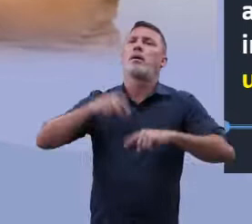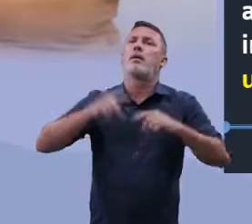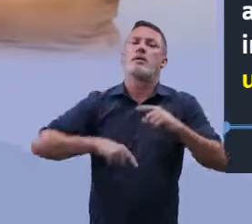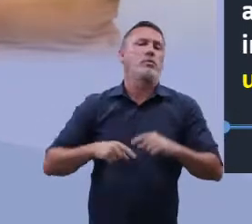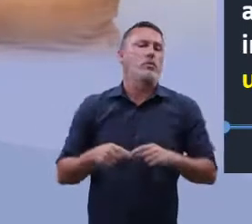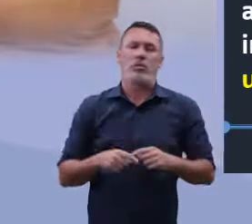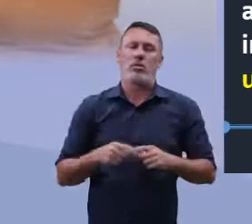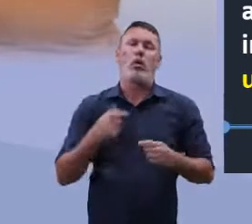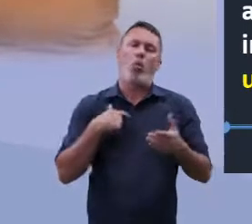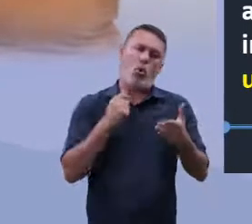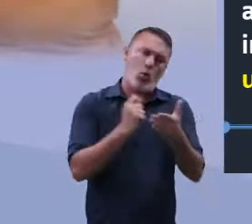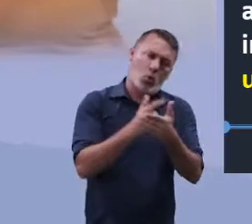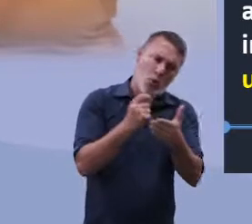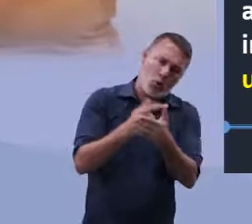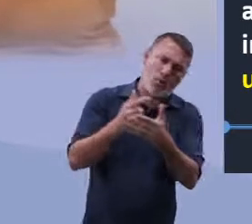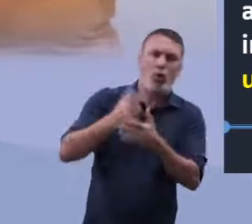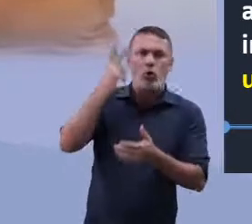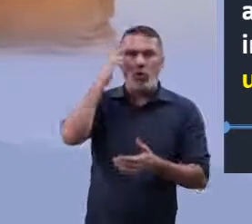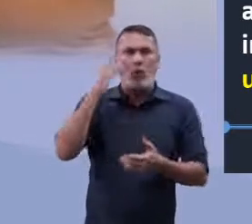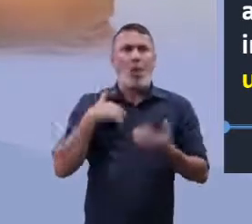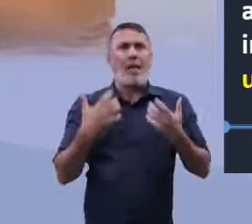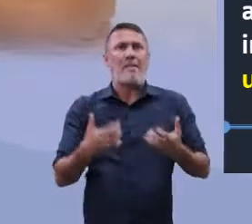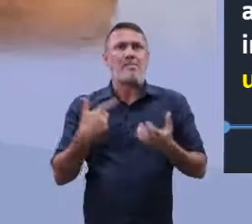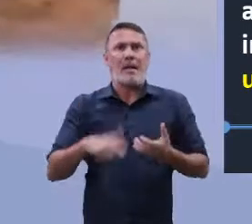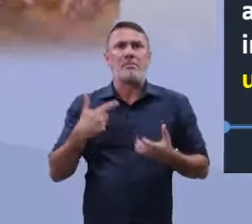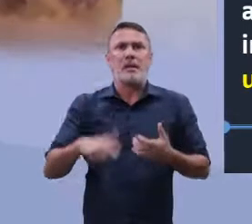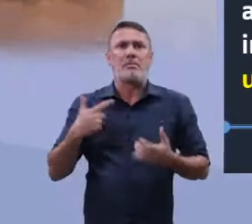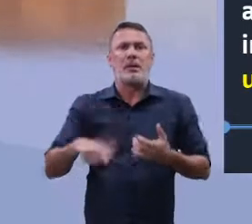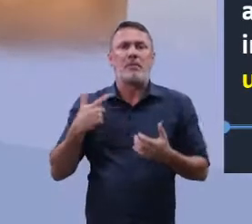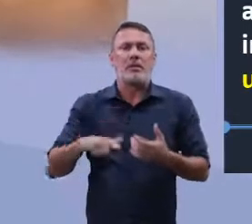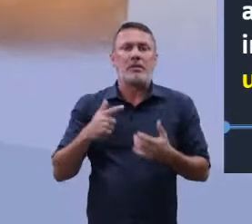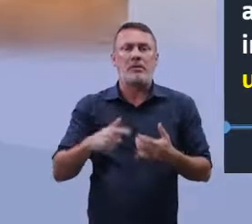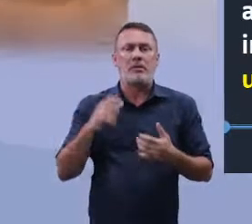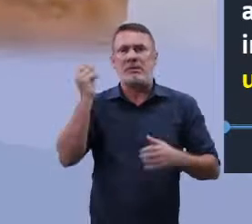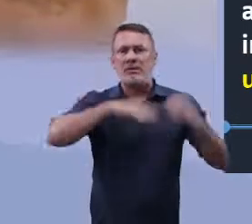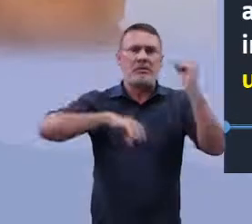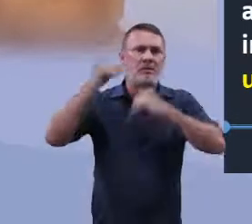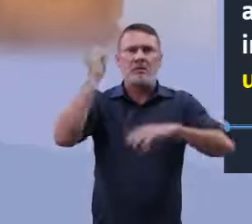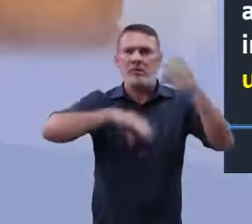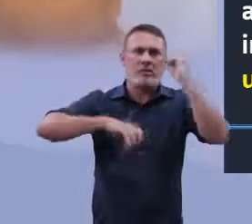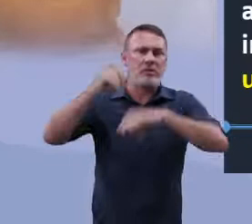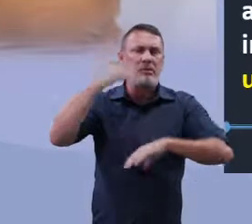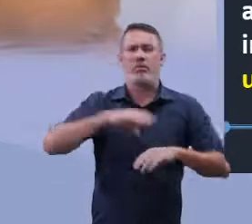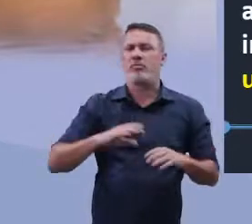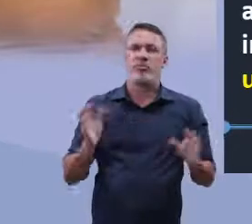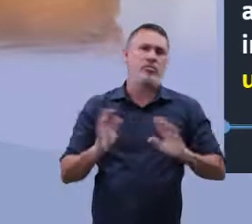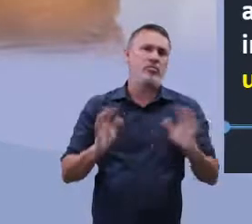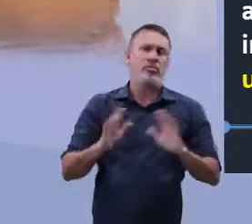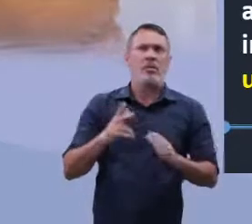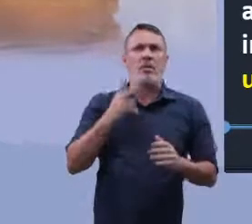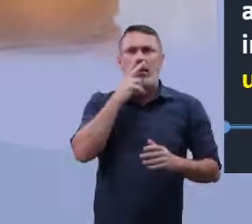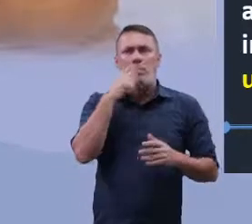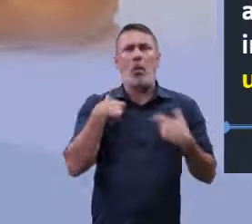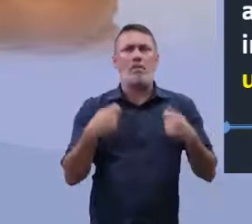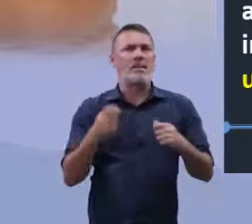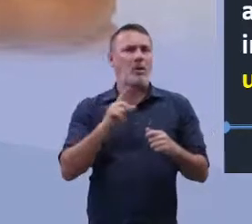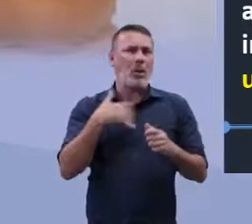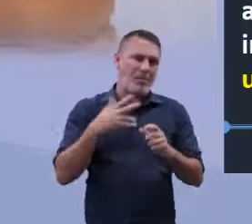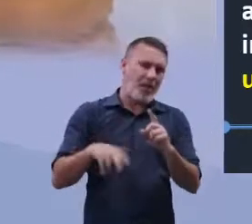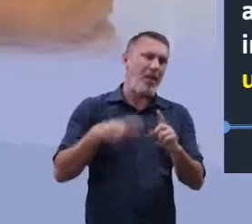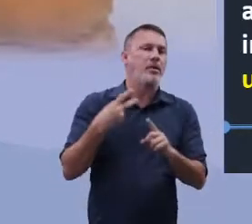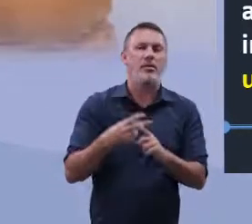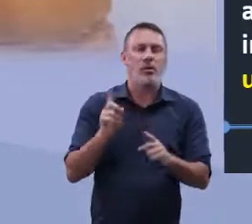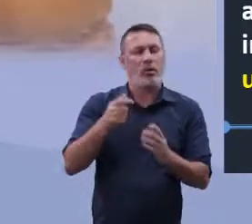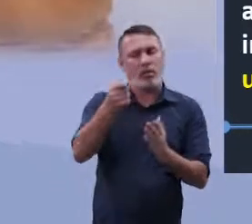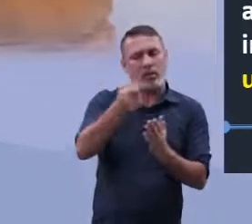posso ser consumidor, mas consumista não. Eu não posso querer muito, de forma exacerbada, querer, né, além daquilo que é a minha